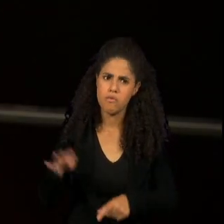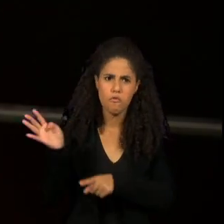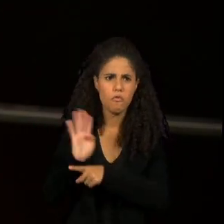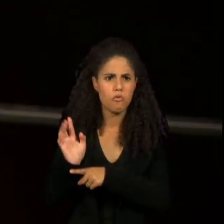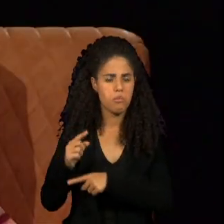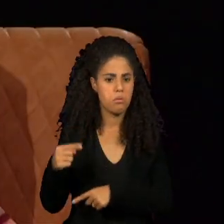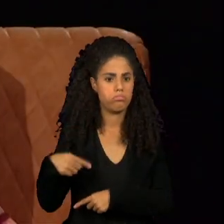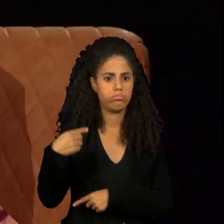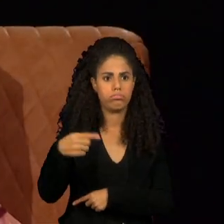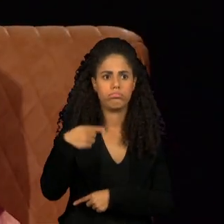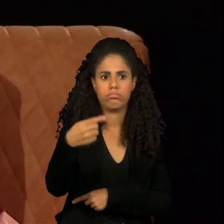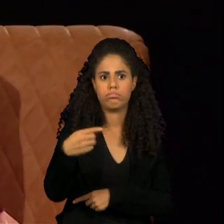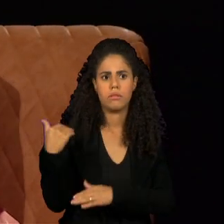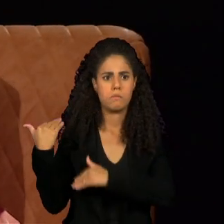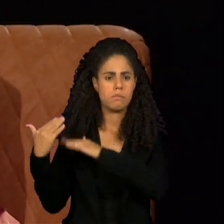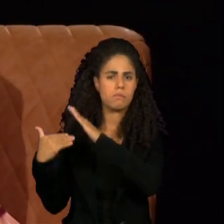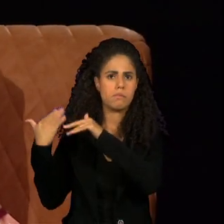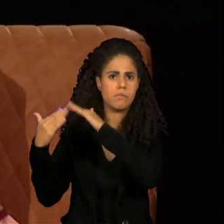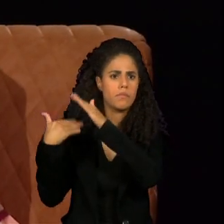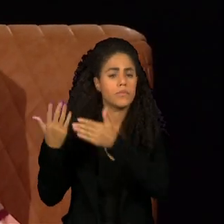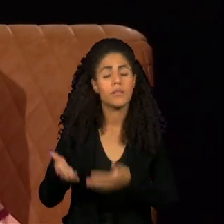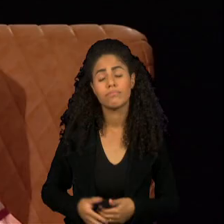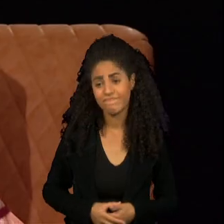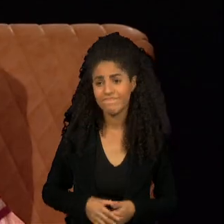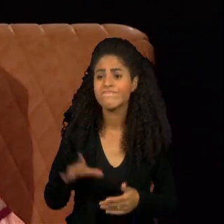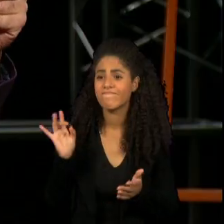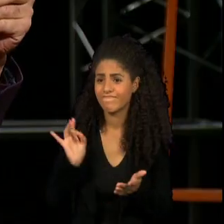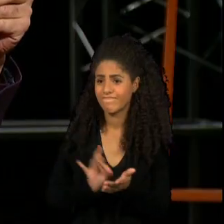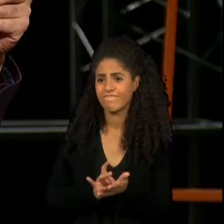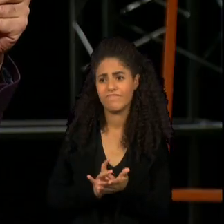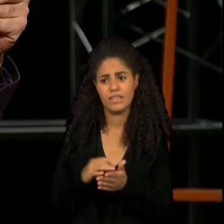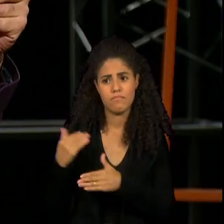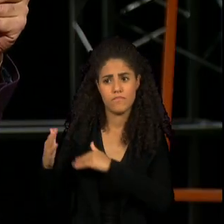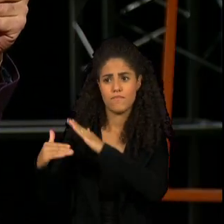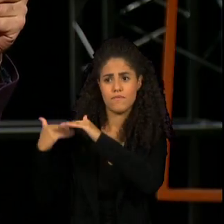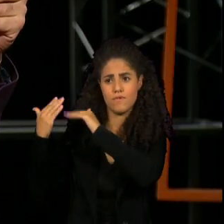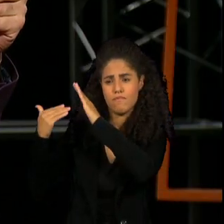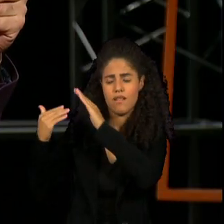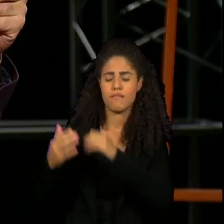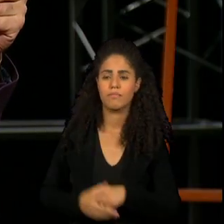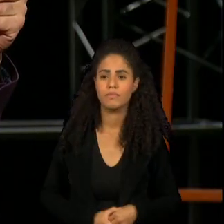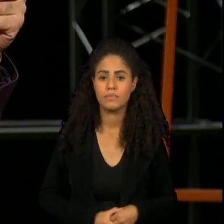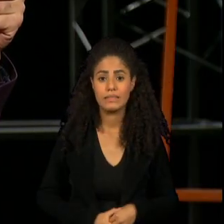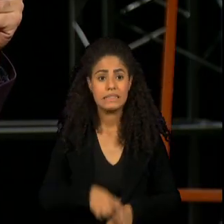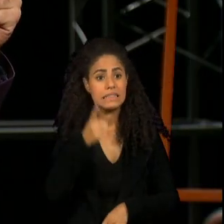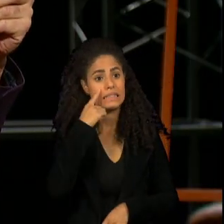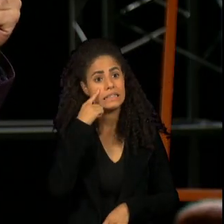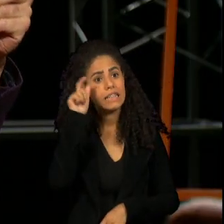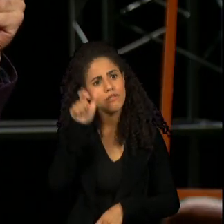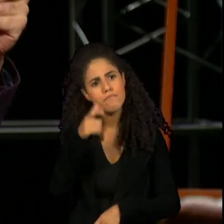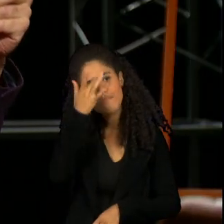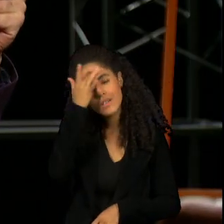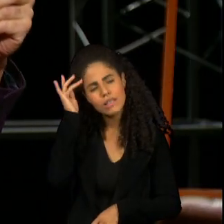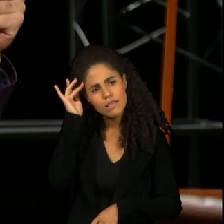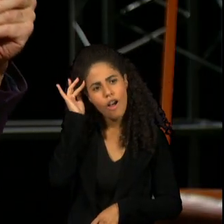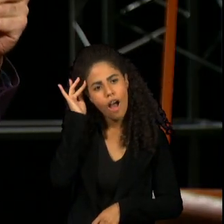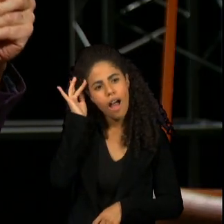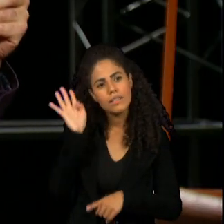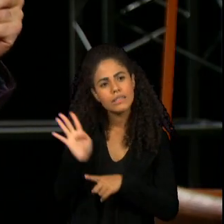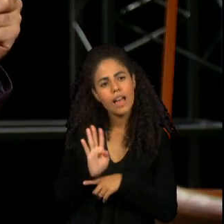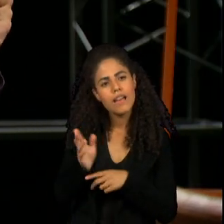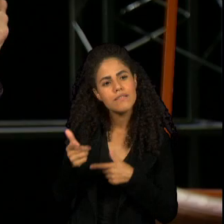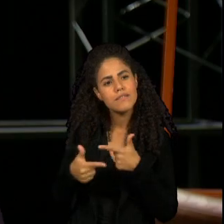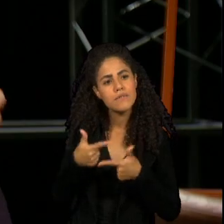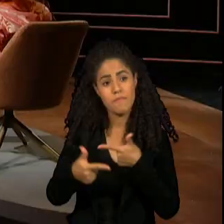tempo, totalmente. Acaba sendo muito na frente. Temos uma pessoa aí que faz uma análise muito bacana do seu trabalho